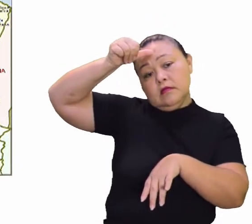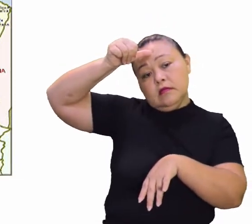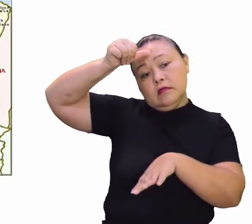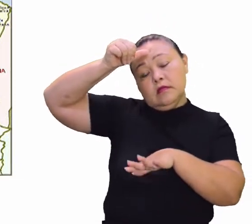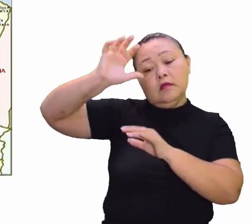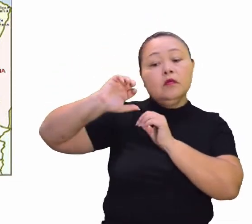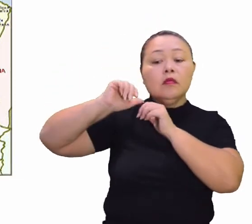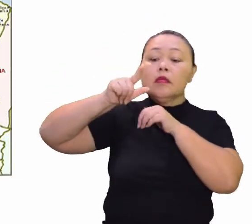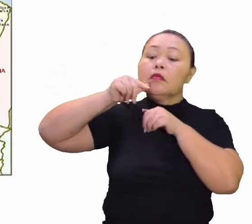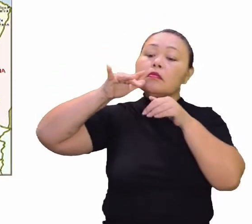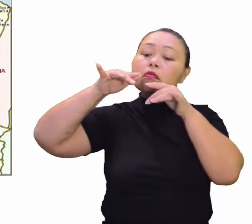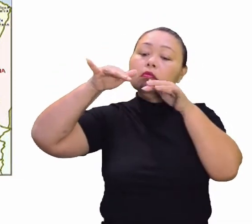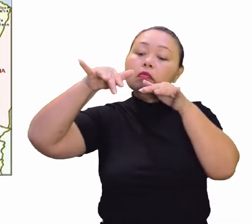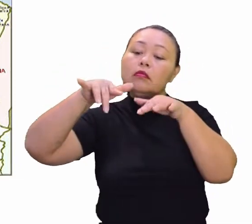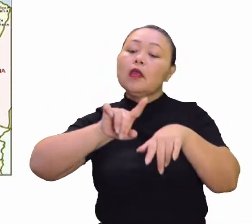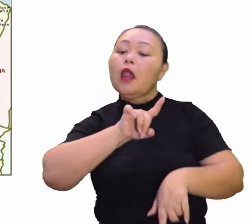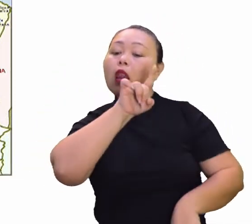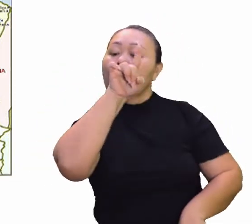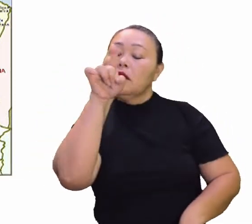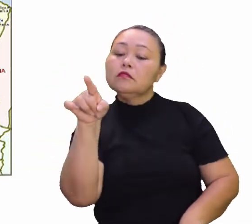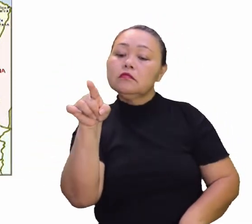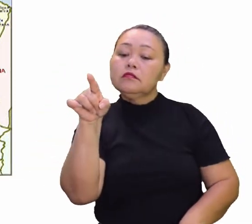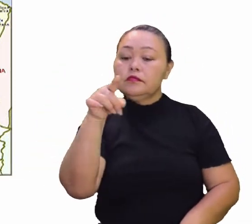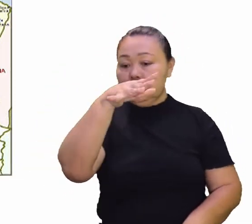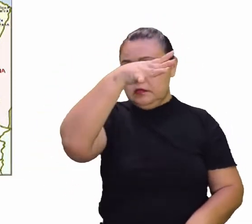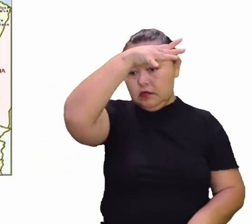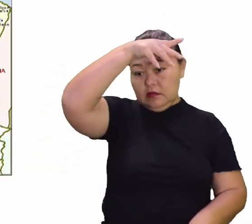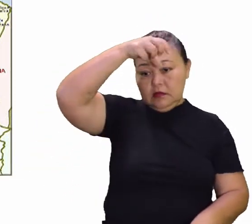e deságua lá em